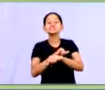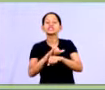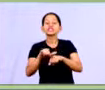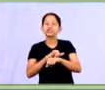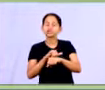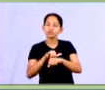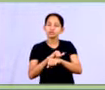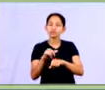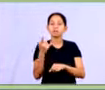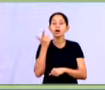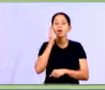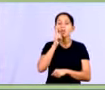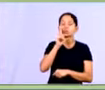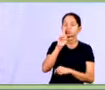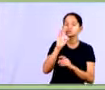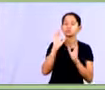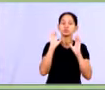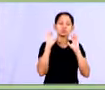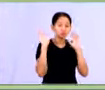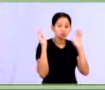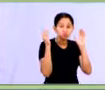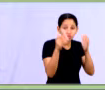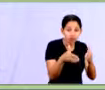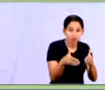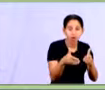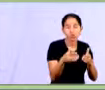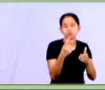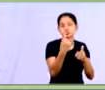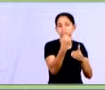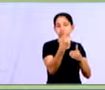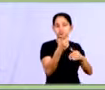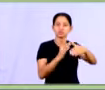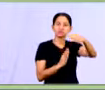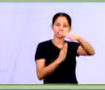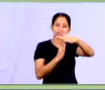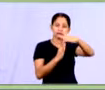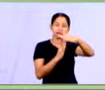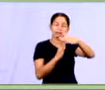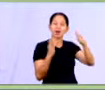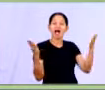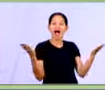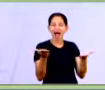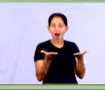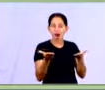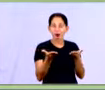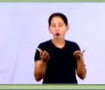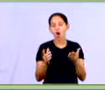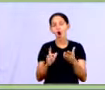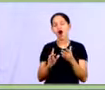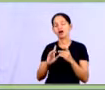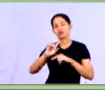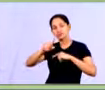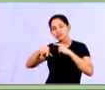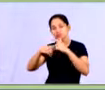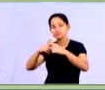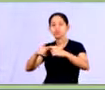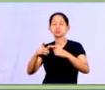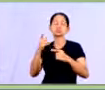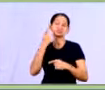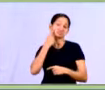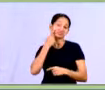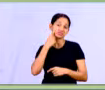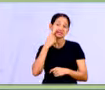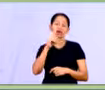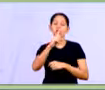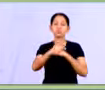os investimentos para um só momento no tempo e assim poder compará-los. Se você tem uma opção de investimento que você vai deixar ali seu dinheiro parado por